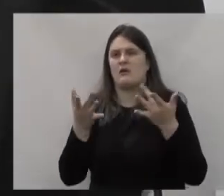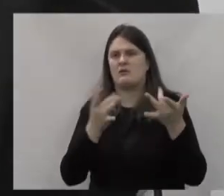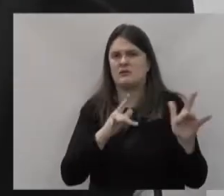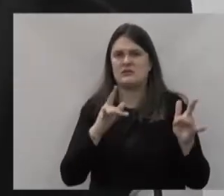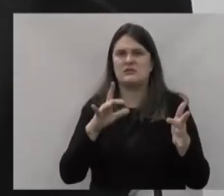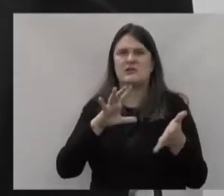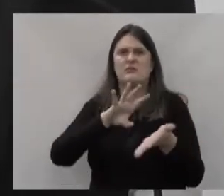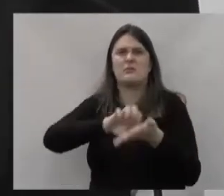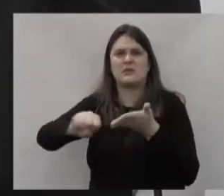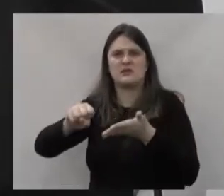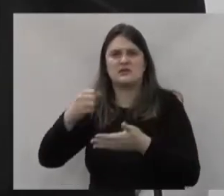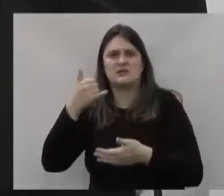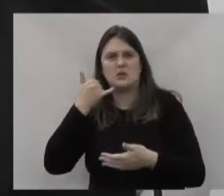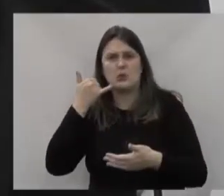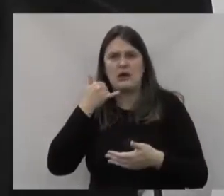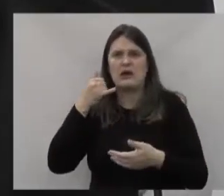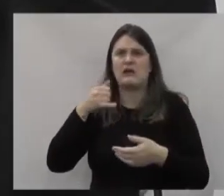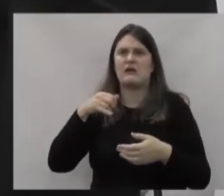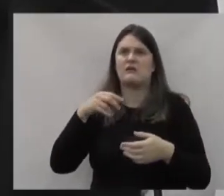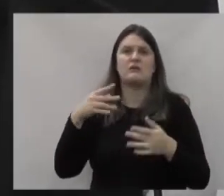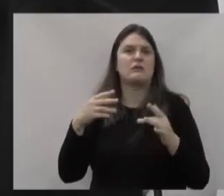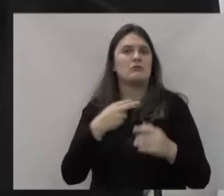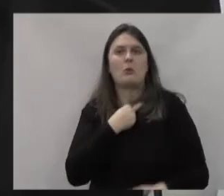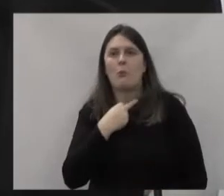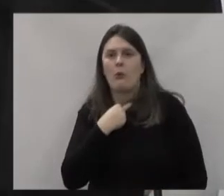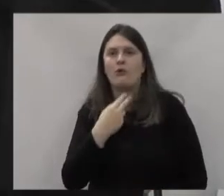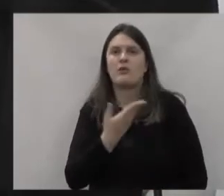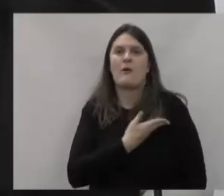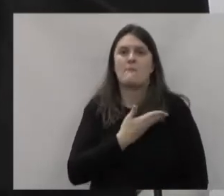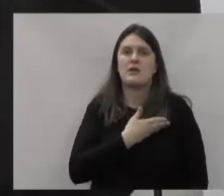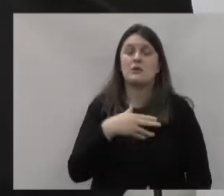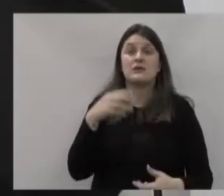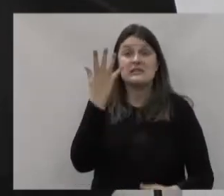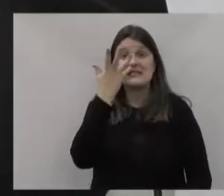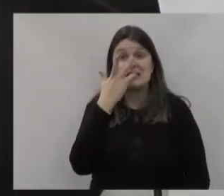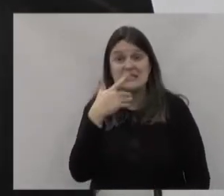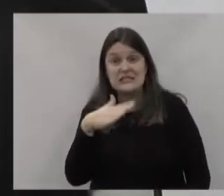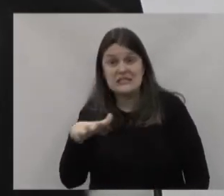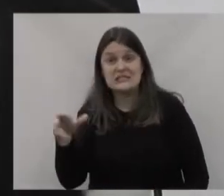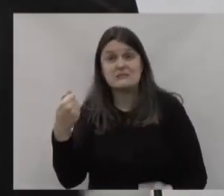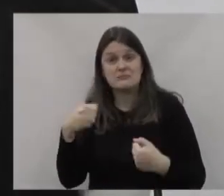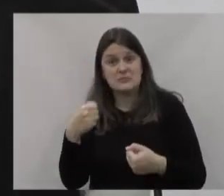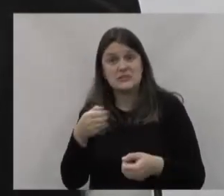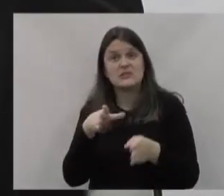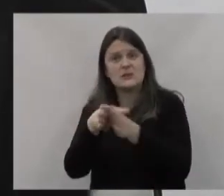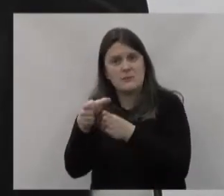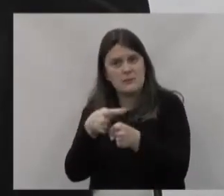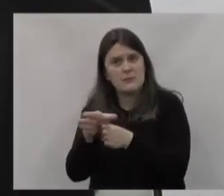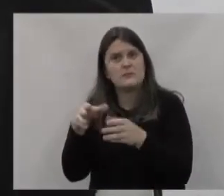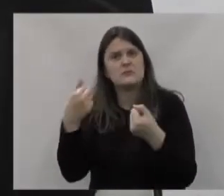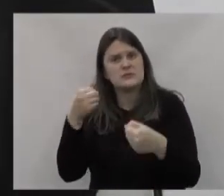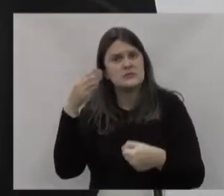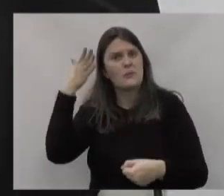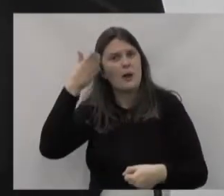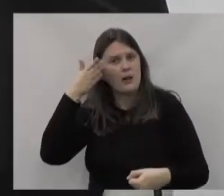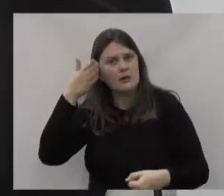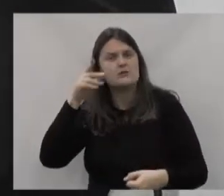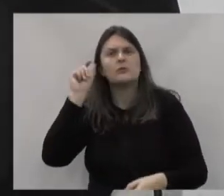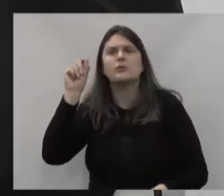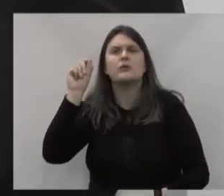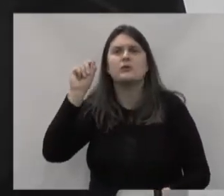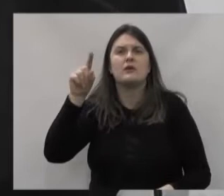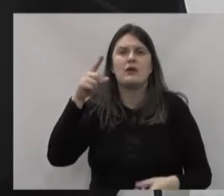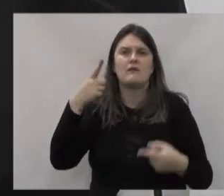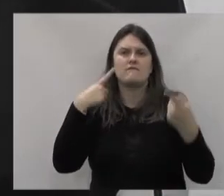com os amigos. Essas crianças precisam de elucidação, essas crianças precisam ouvir o que é violência, que violência não é